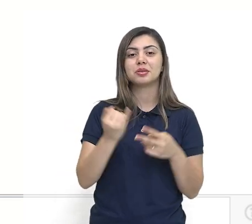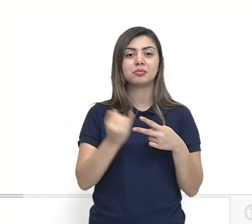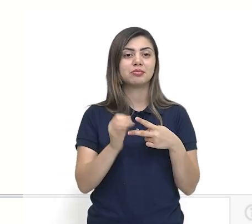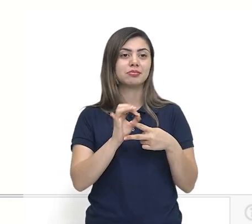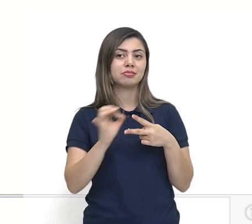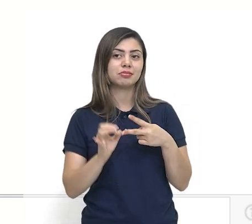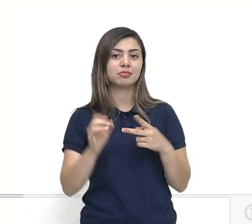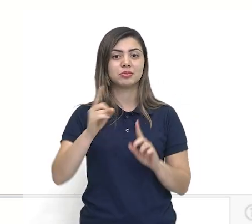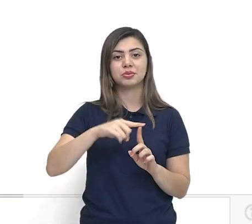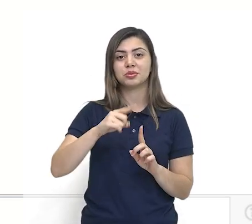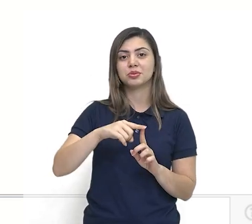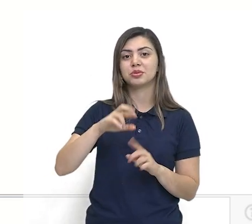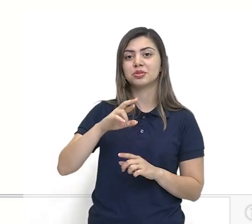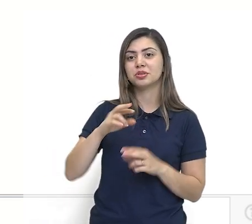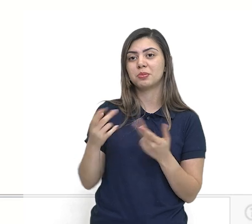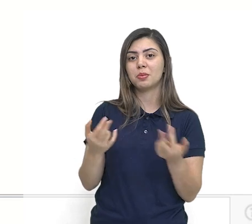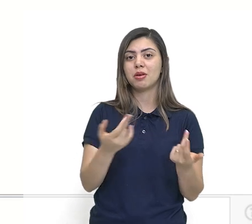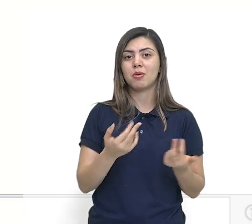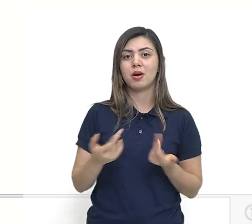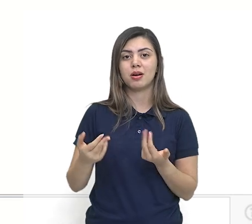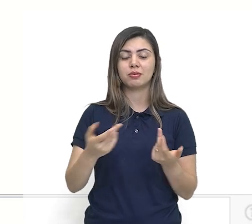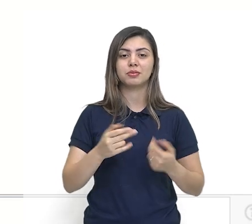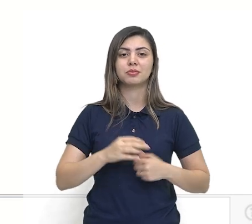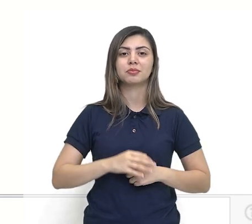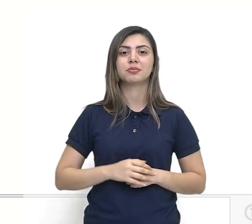polígonos regulares, certo?